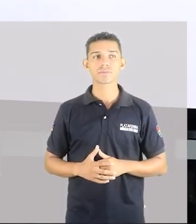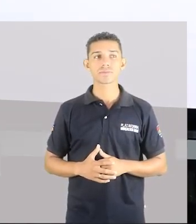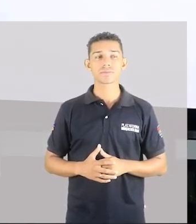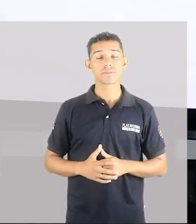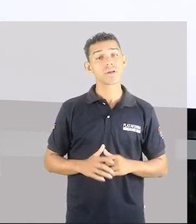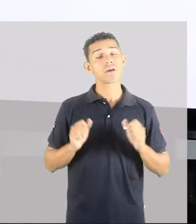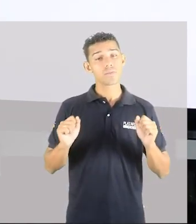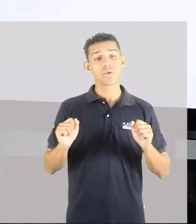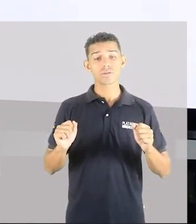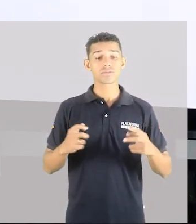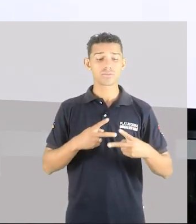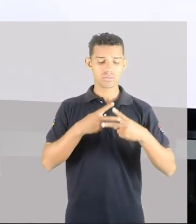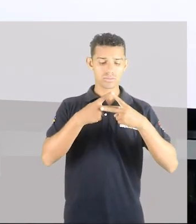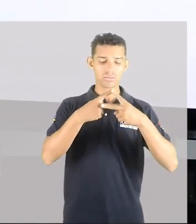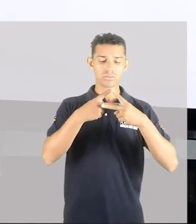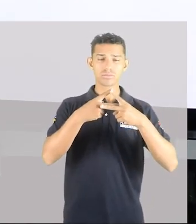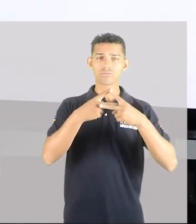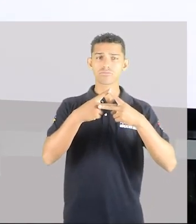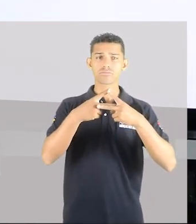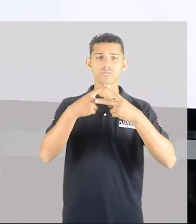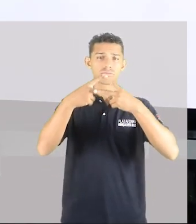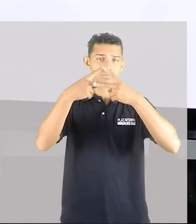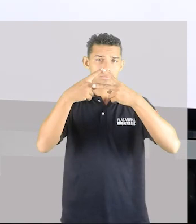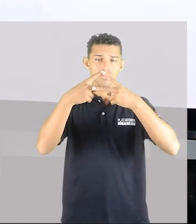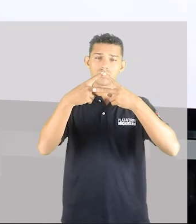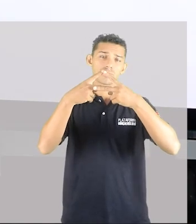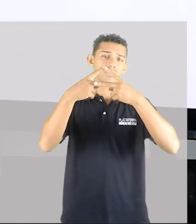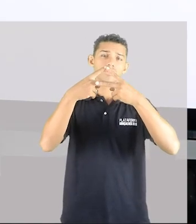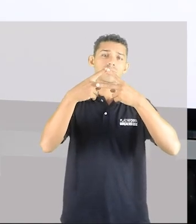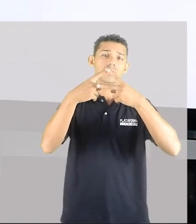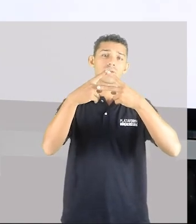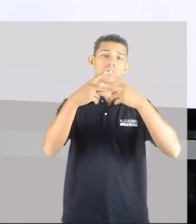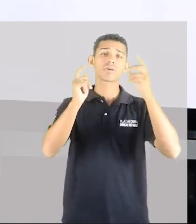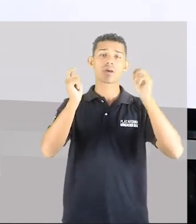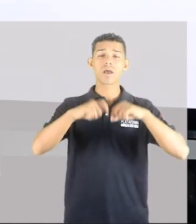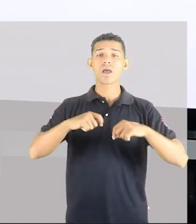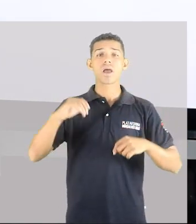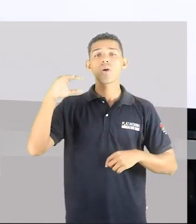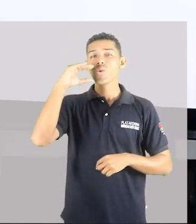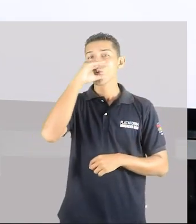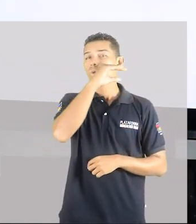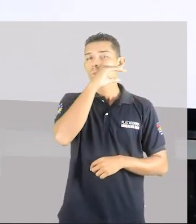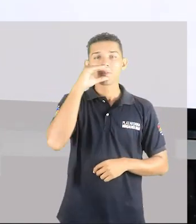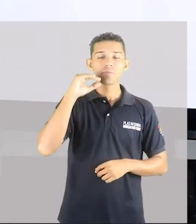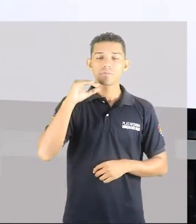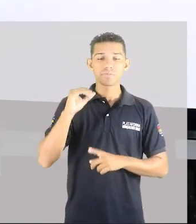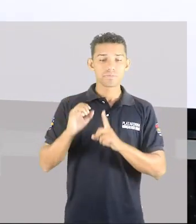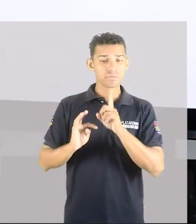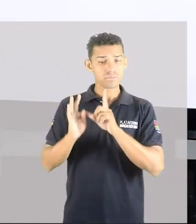Eu posso colocar um triângulo para indicar... Gente, toda vez que tu coloca um triângulo, aquilo ali indica aquecimento. Então, por exemplo, ó,